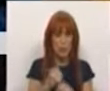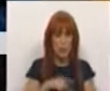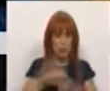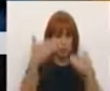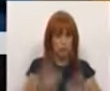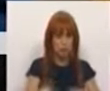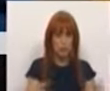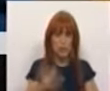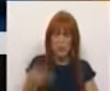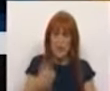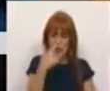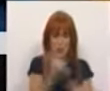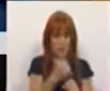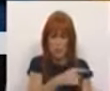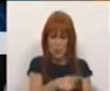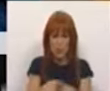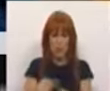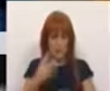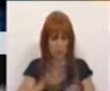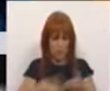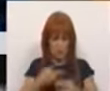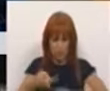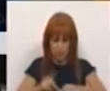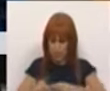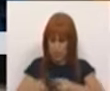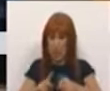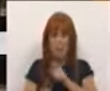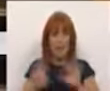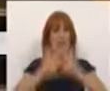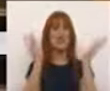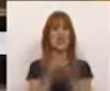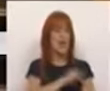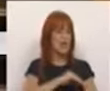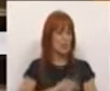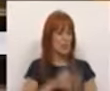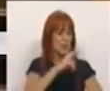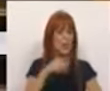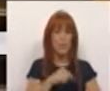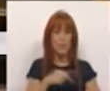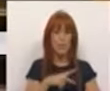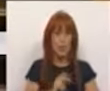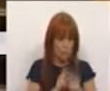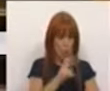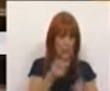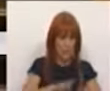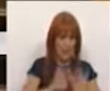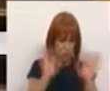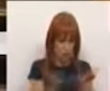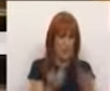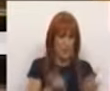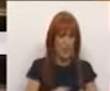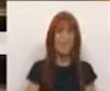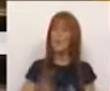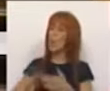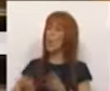temporário, nos direitos dos trabalhadores por turnos, no aumento geral dos salários e do salário mínimo nacional. E também